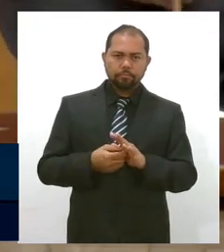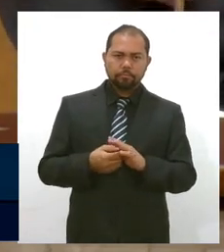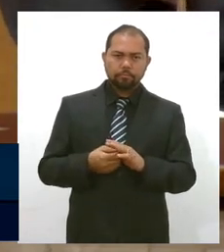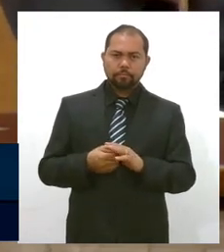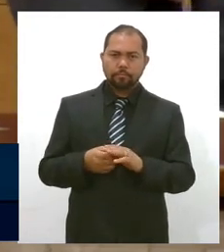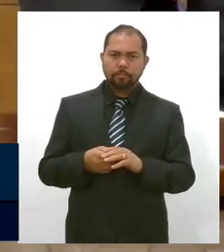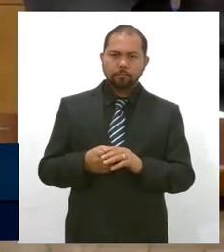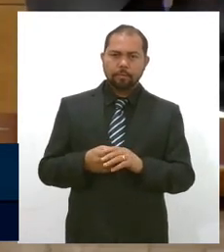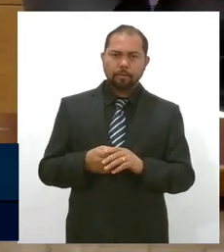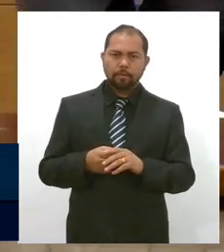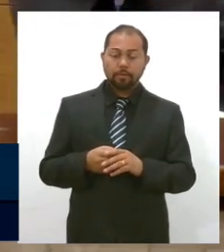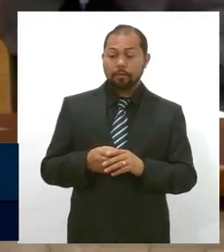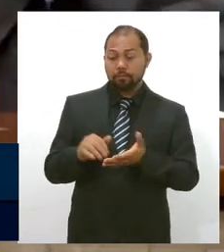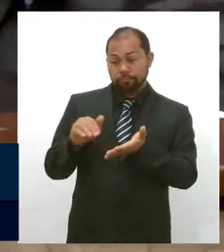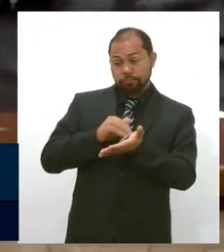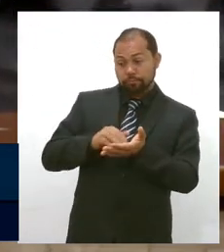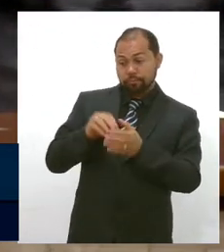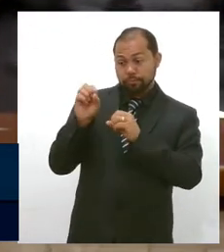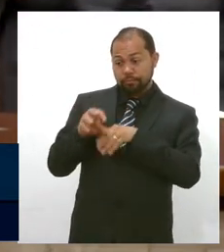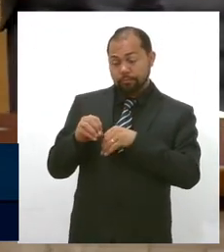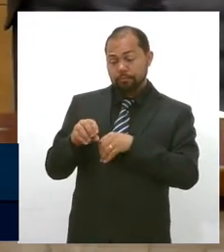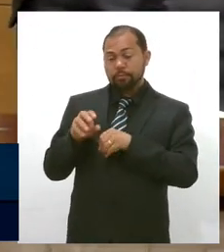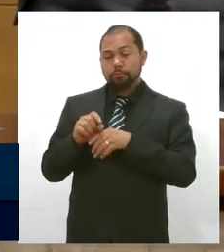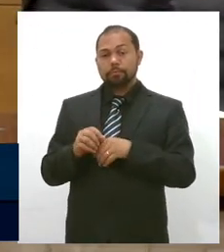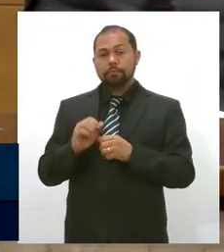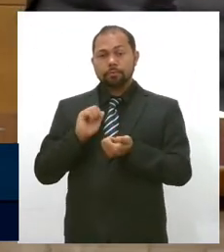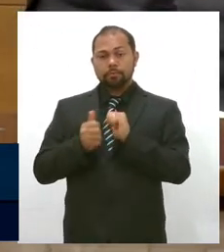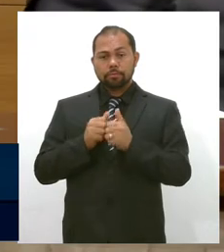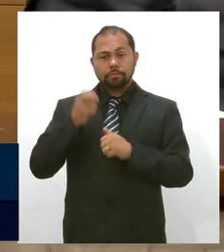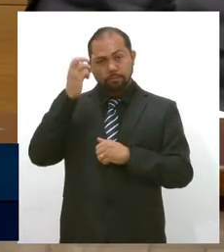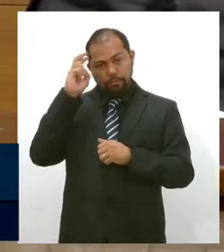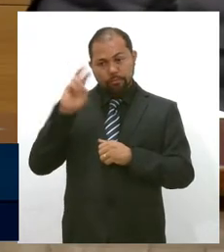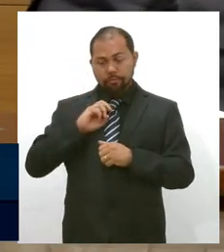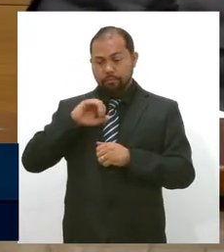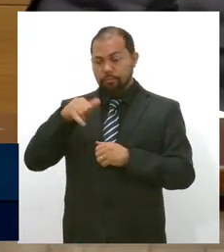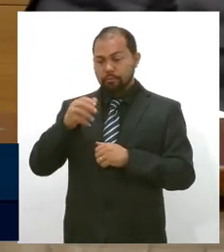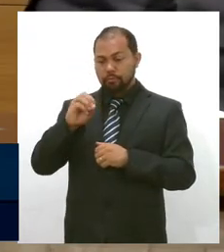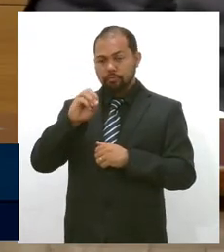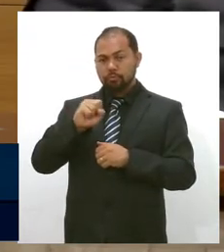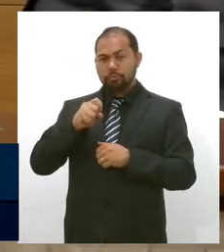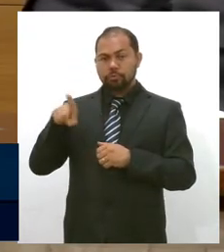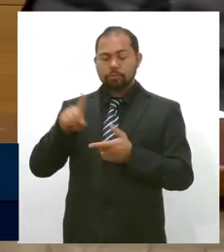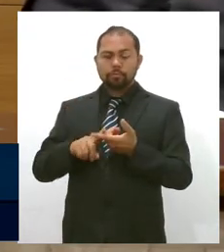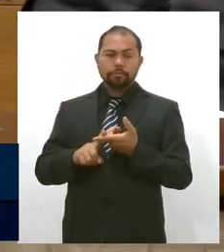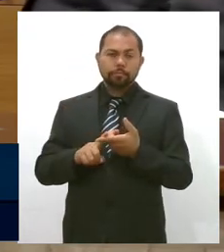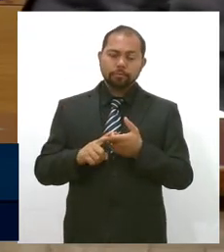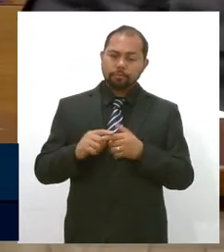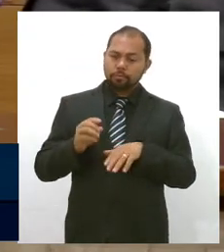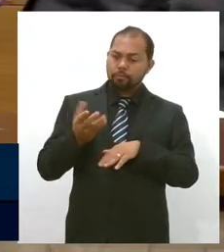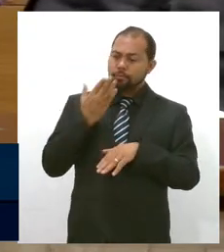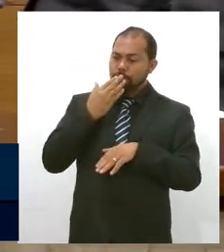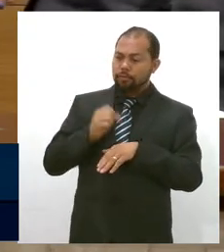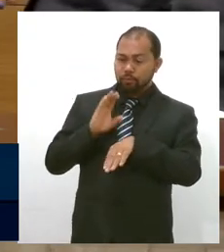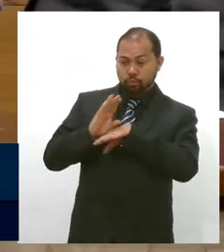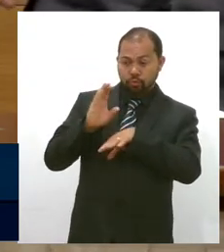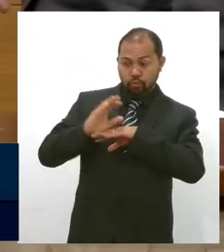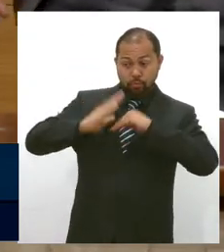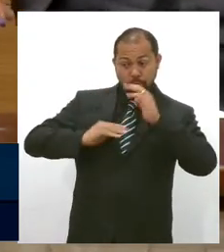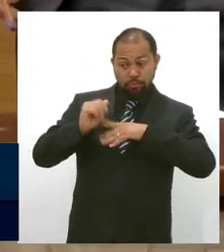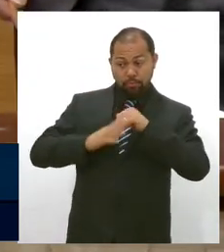do Esporte e da Cultura, José Modesto Passo, sobrinho, solicitando curso profissionalizante para a população do município São Miguel do Aleixo, a